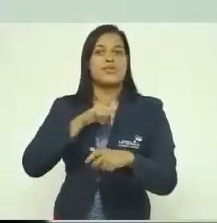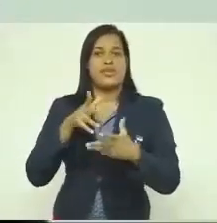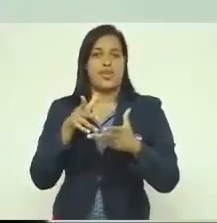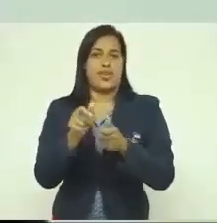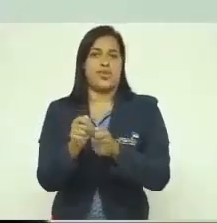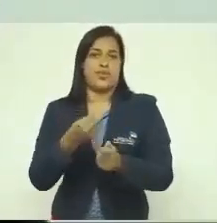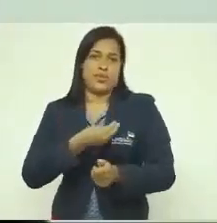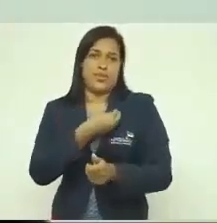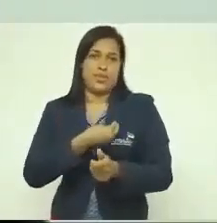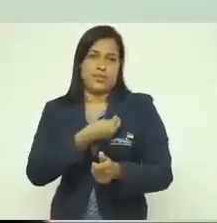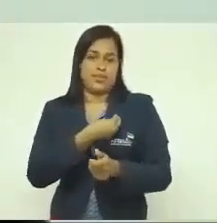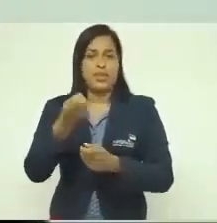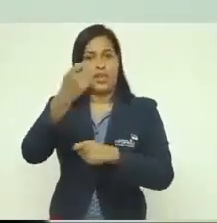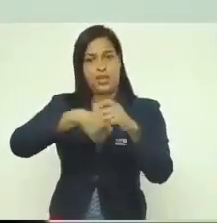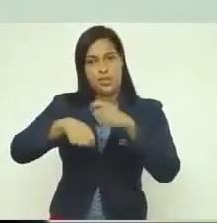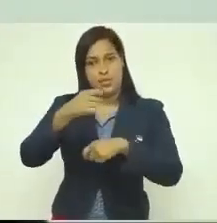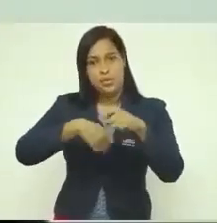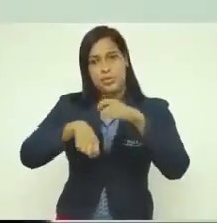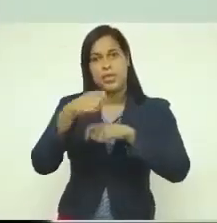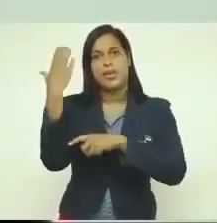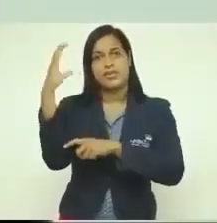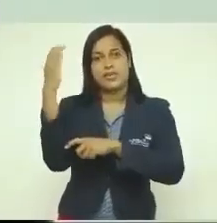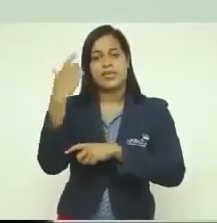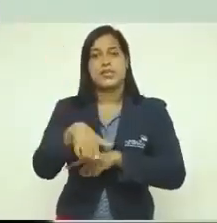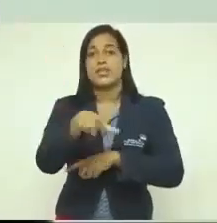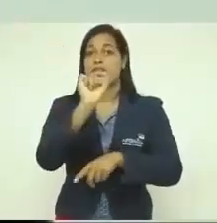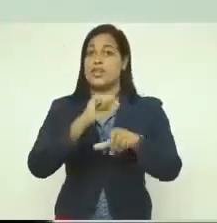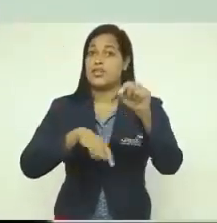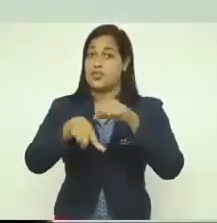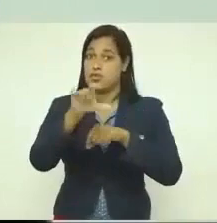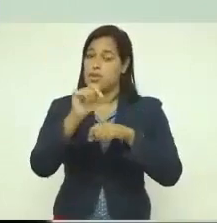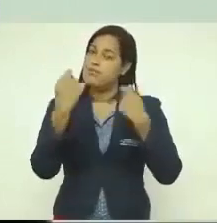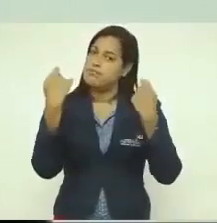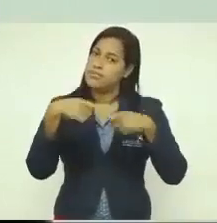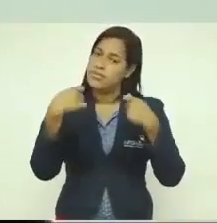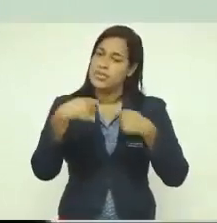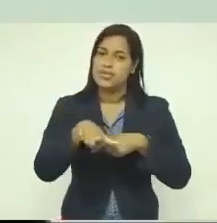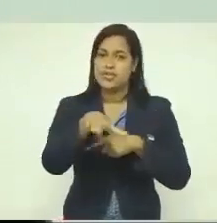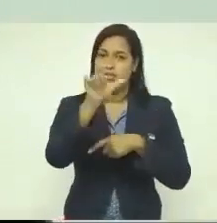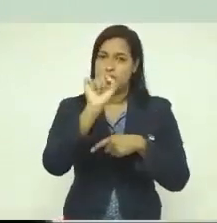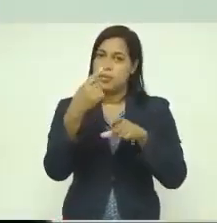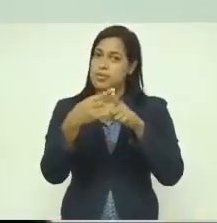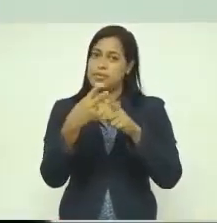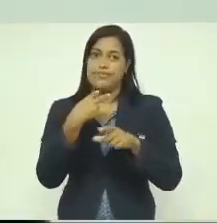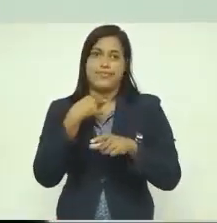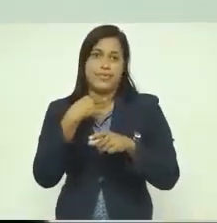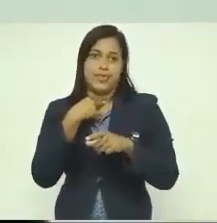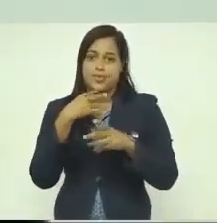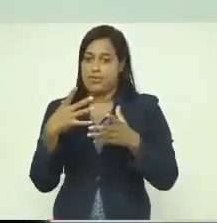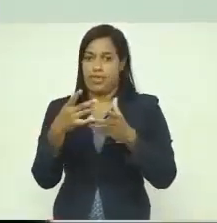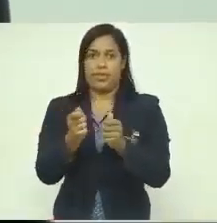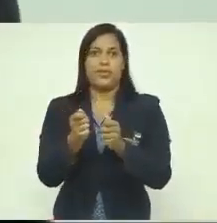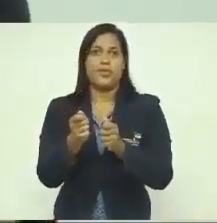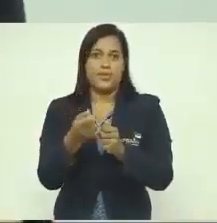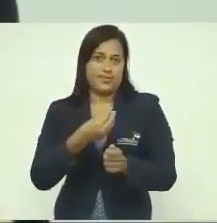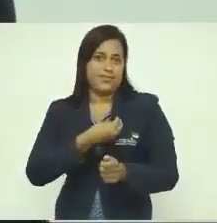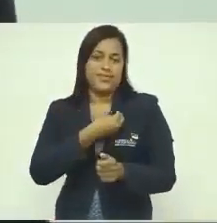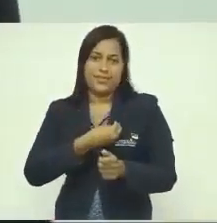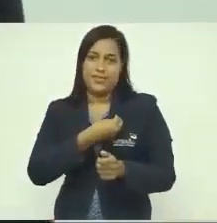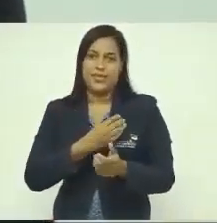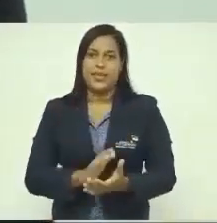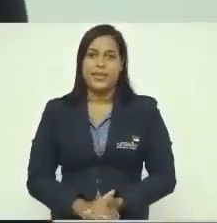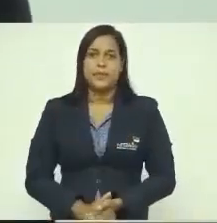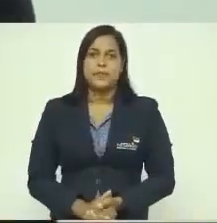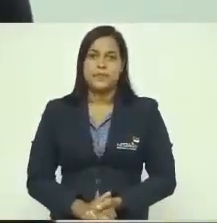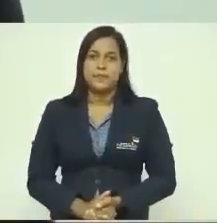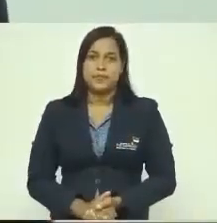a economia é a ciência da escolha e eu preciso escolher porque eu não posso ter tudo. Em termos